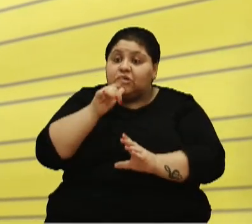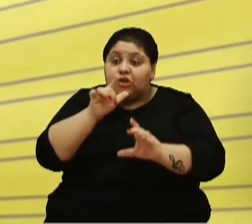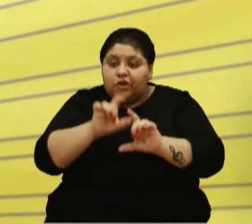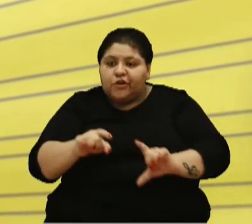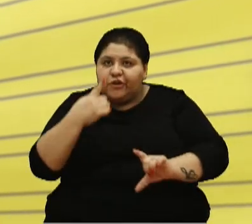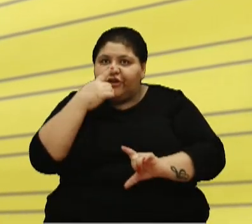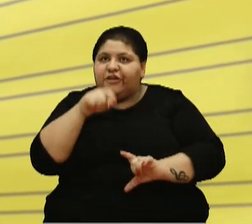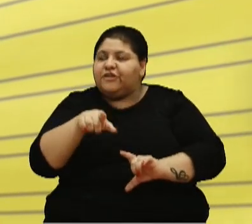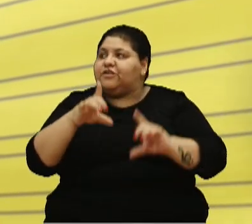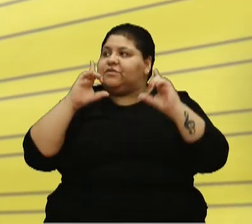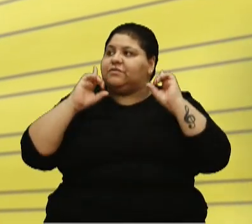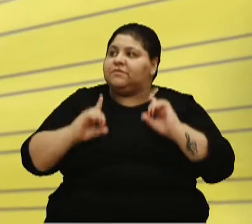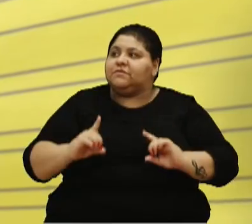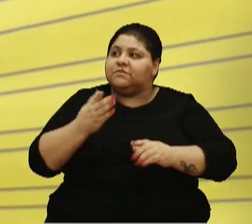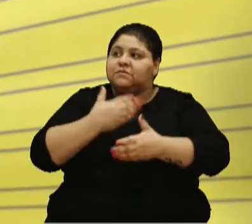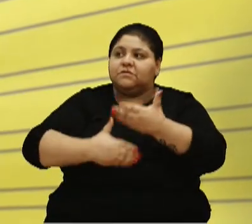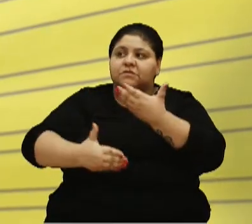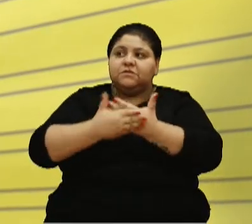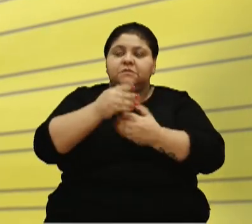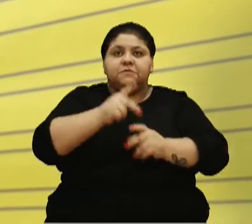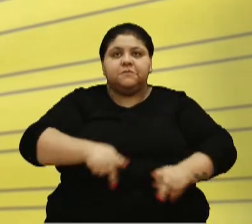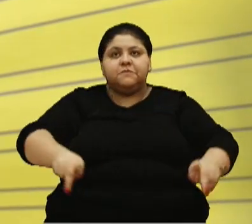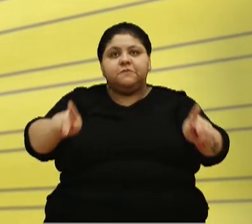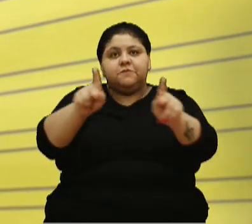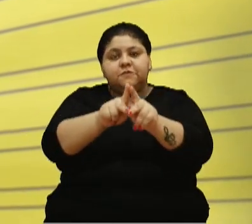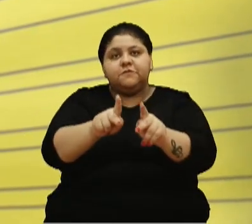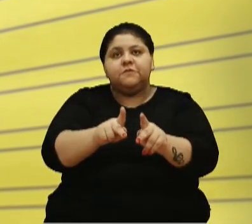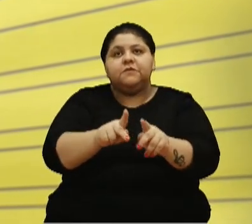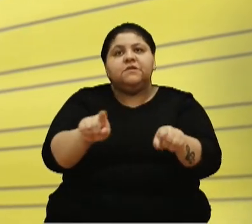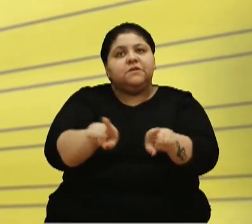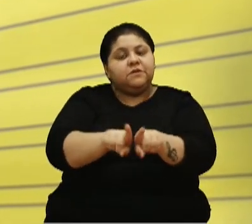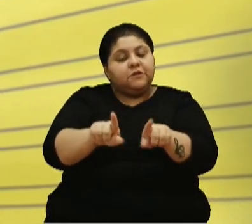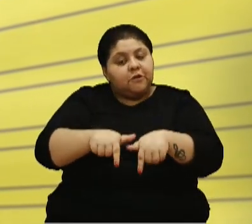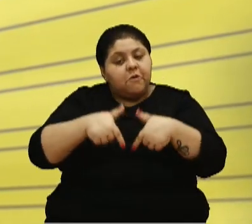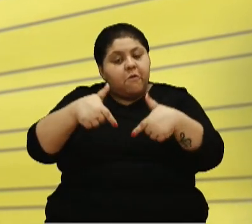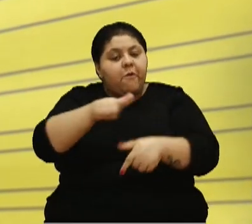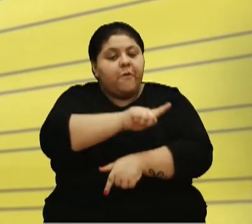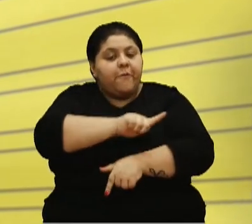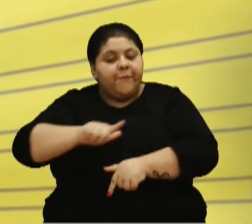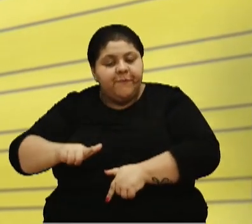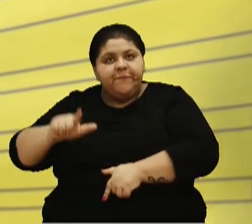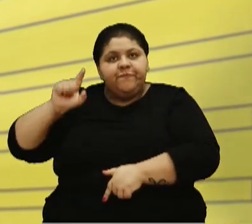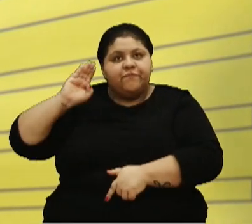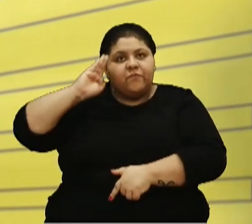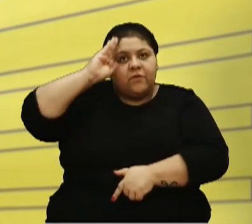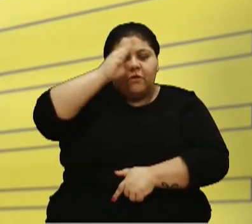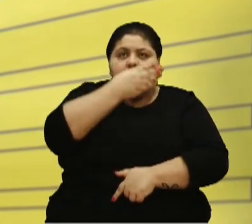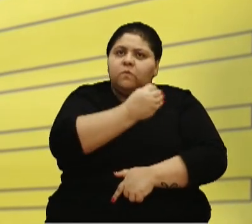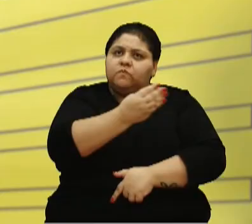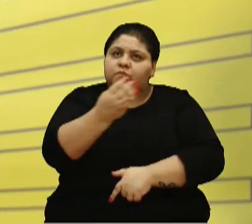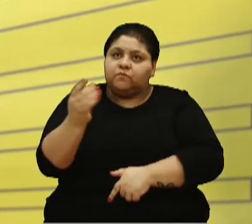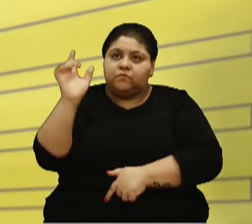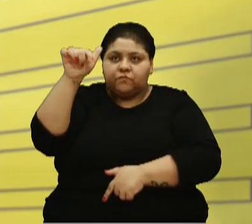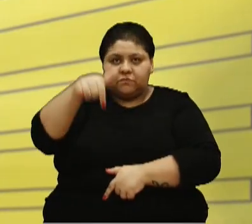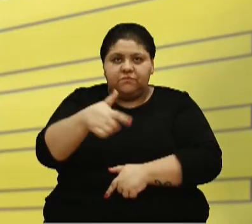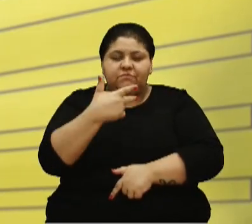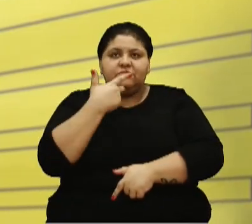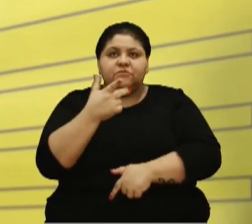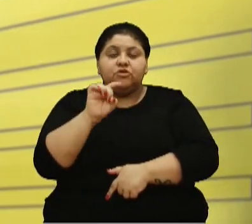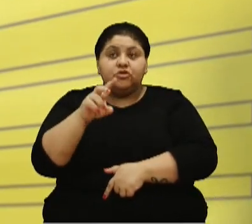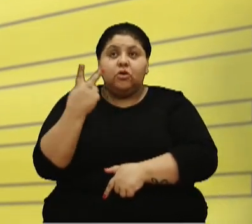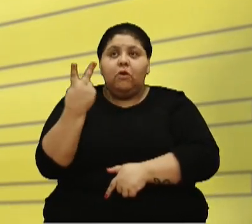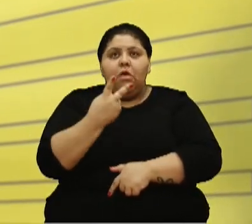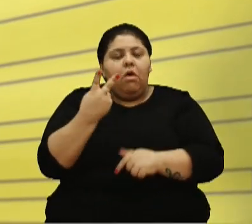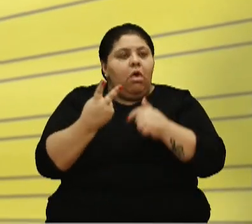Isso é dignidade para a nossa população. E os feitos do governo Bolsonaro foram muitos. Aqui eu citei somente